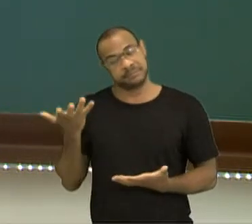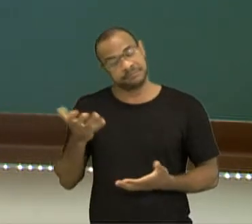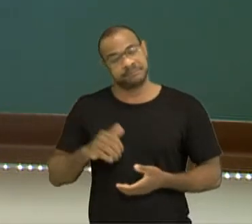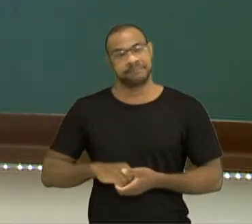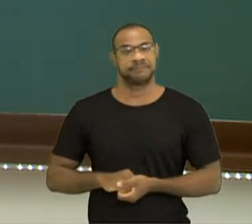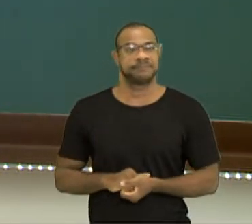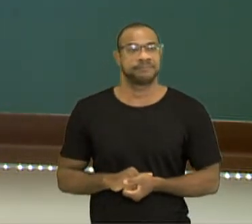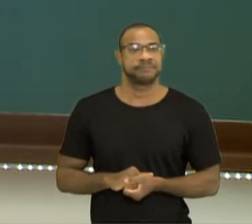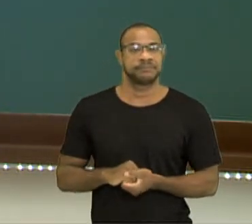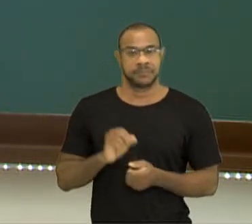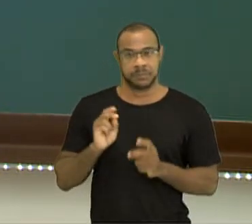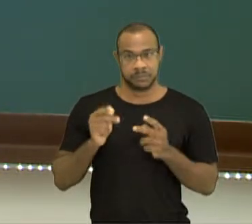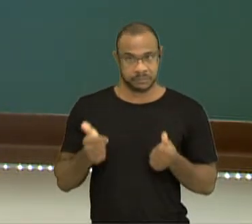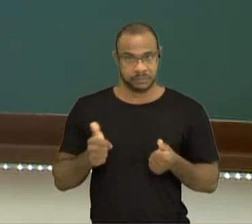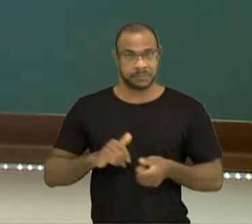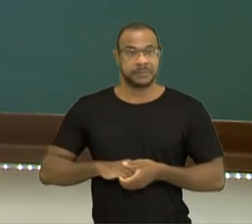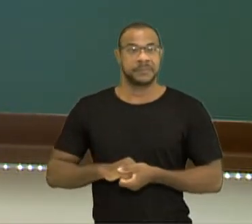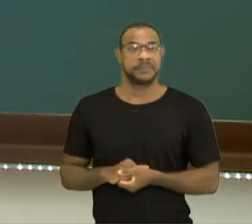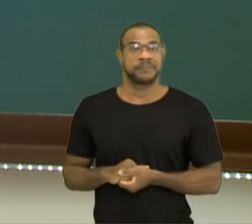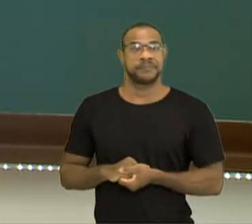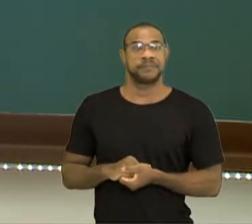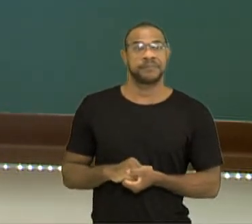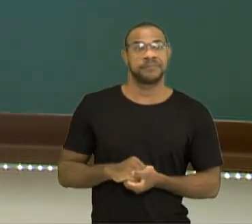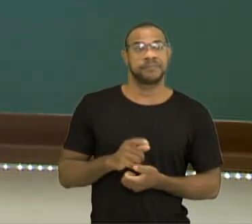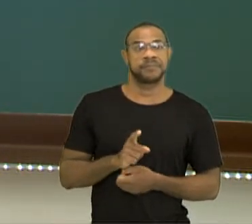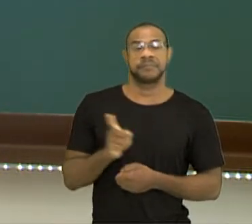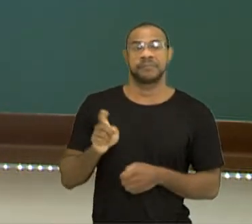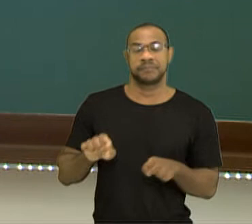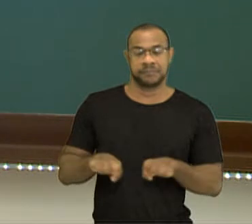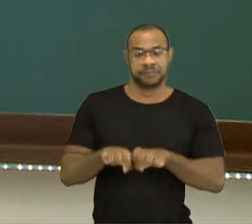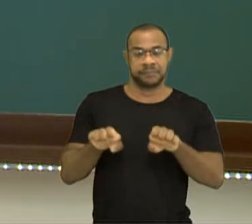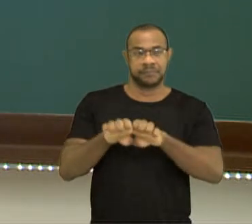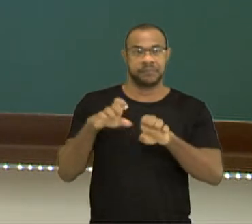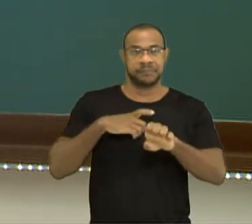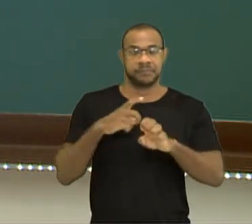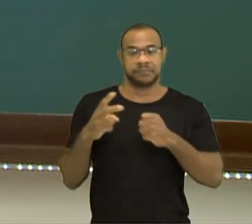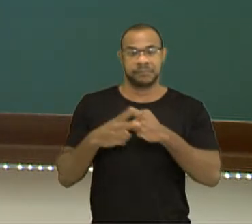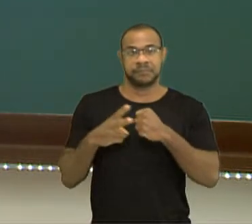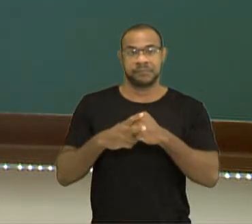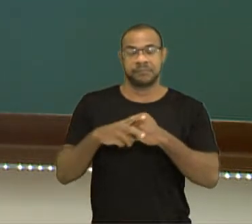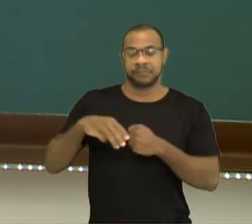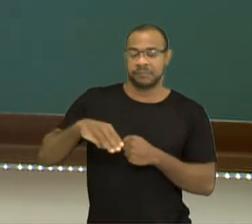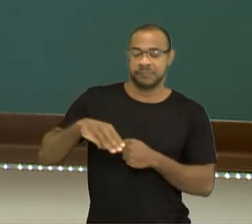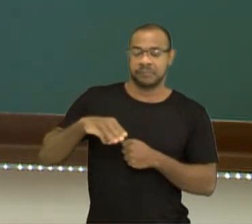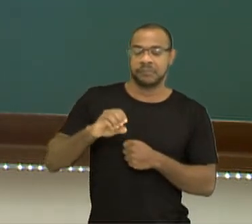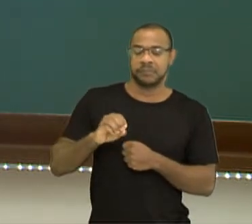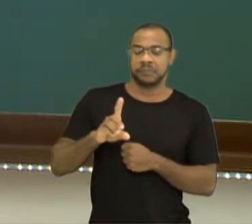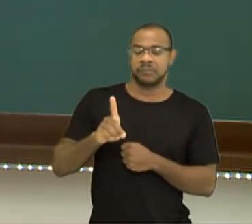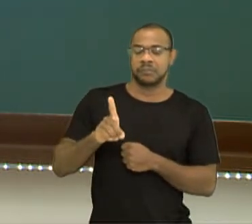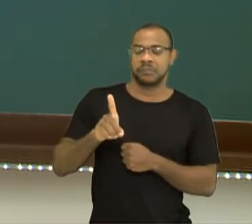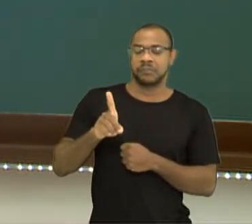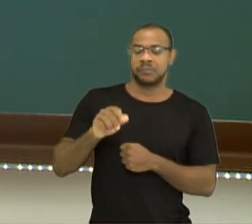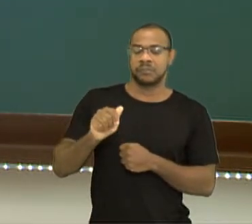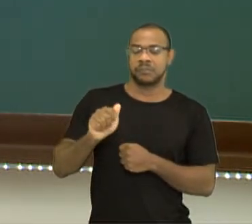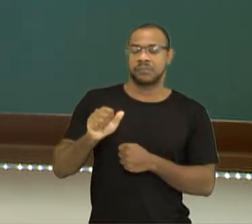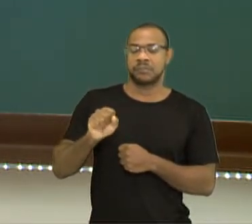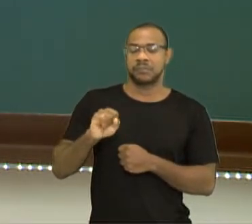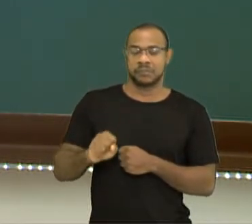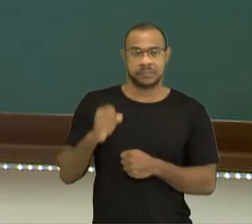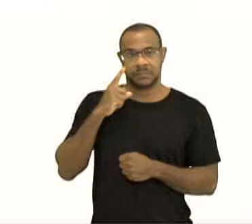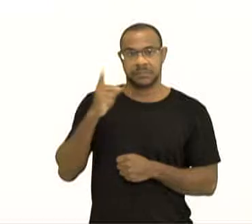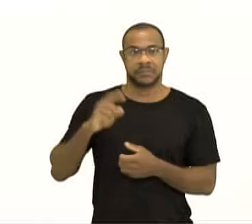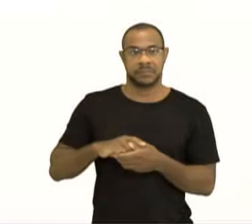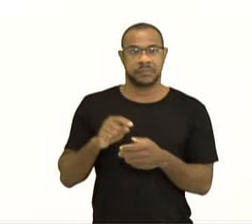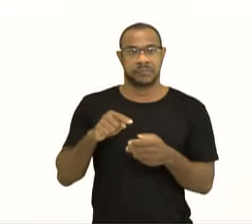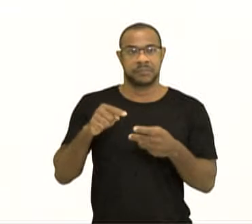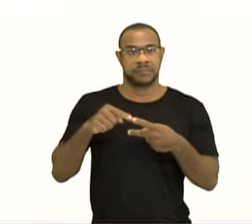critique aquilo, tá? Então, pessoal, das estruturas que a gente tem aqui de verbos modais com have, should e o must. O should